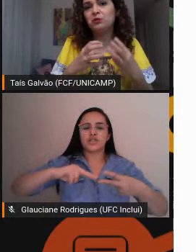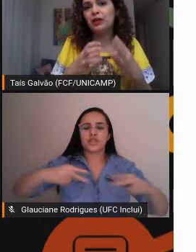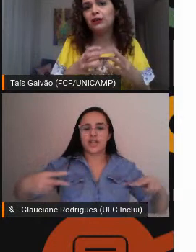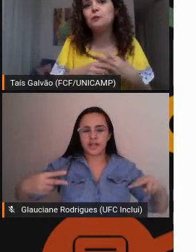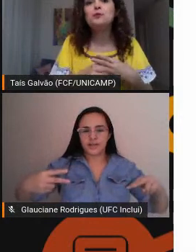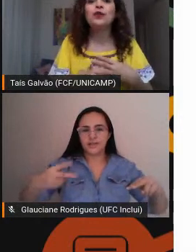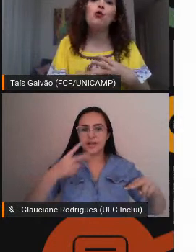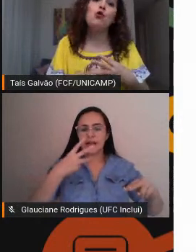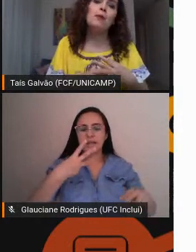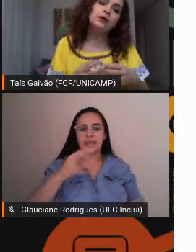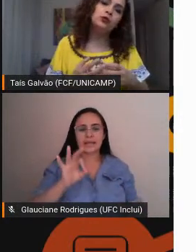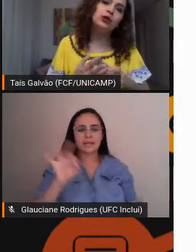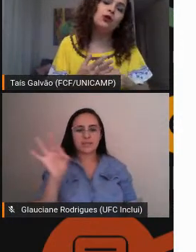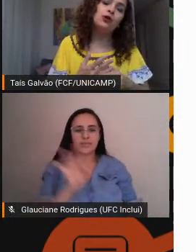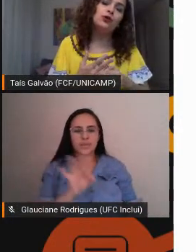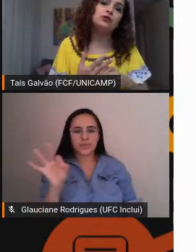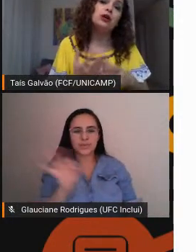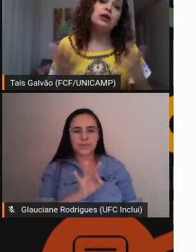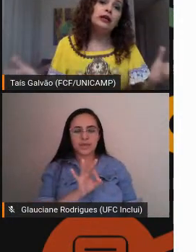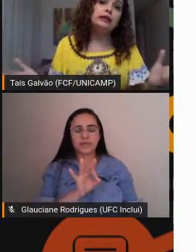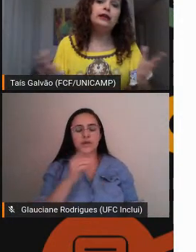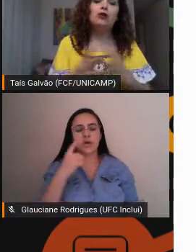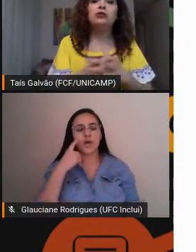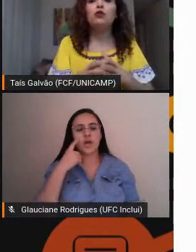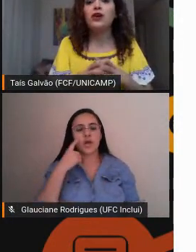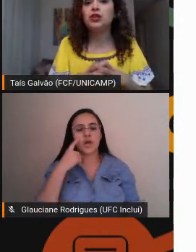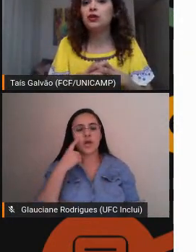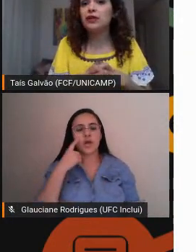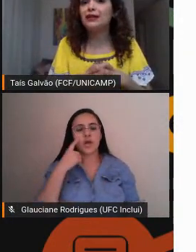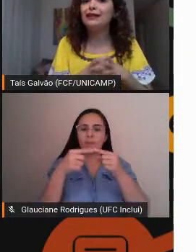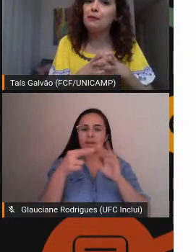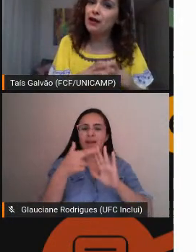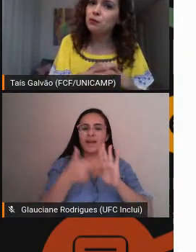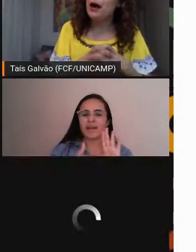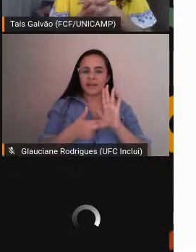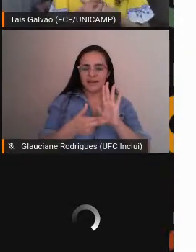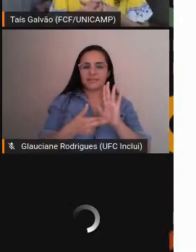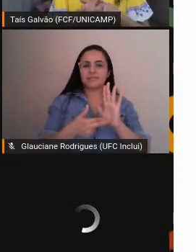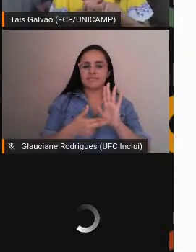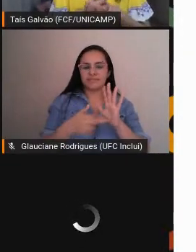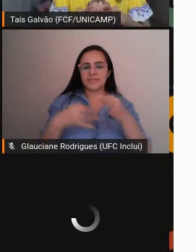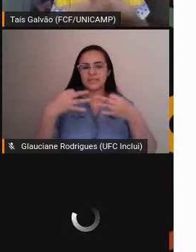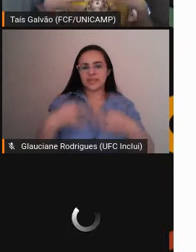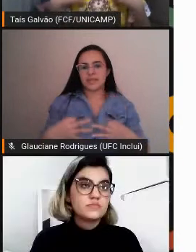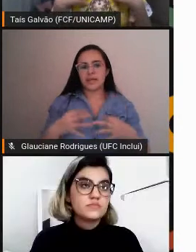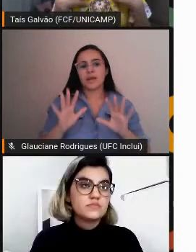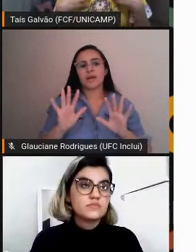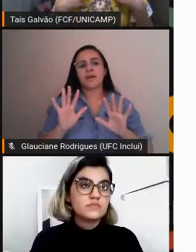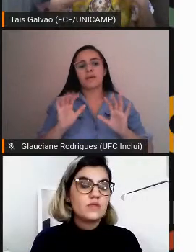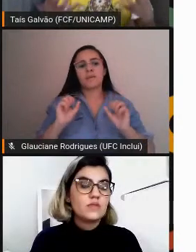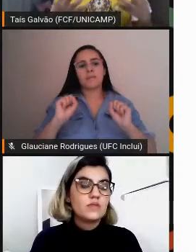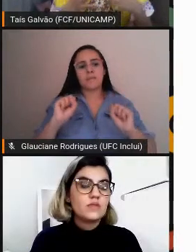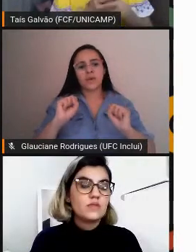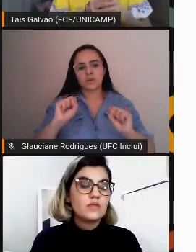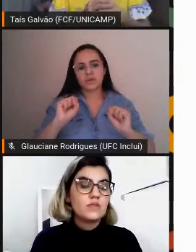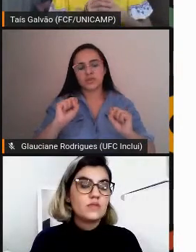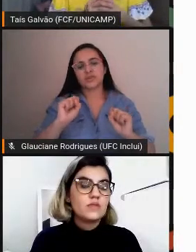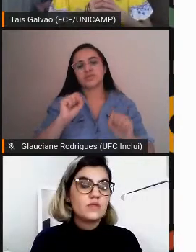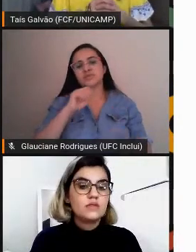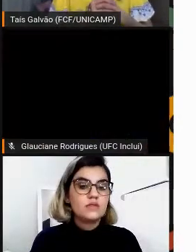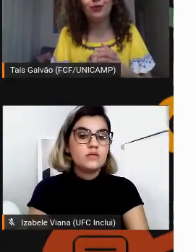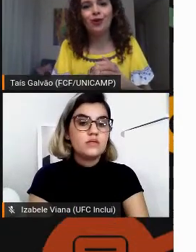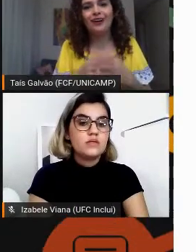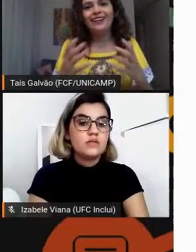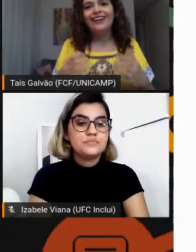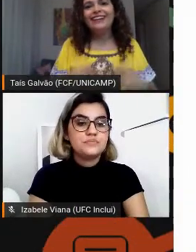estava respondendo com um método rigoroso. Então, talvez esteja fazendo até mais mal do que bem, né, e eu não quero ser